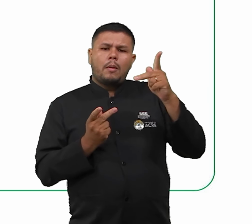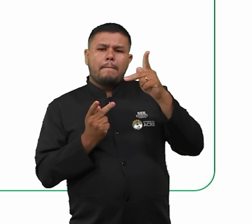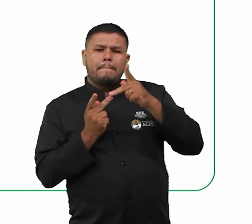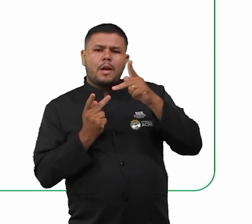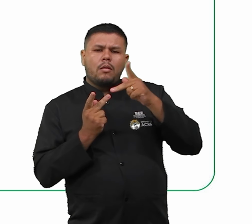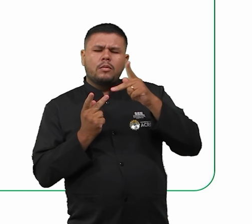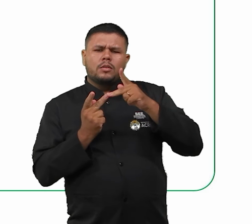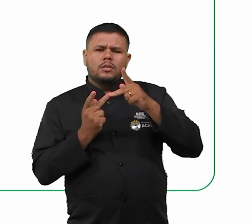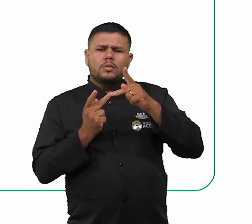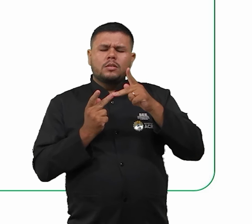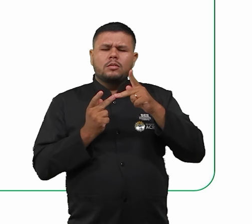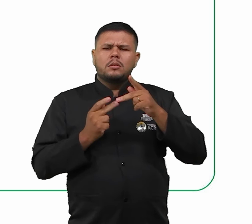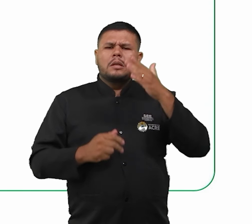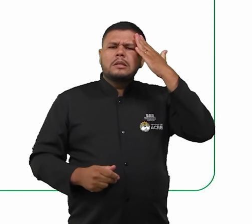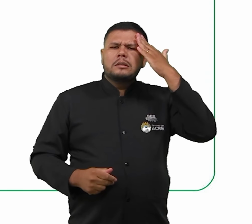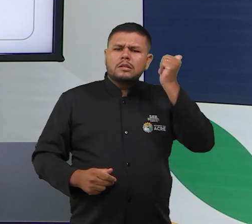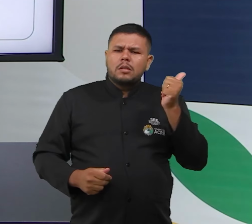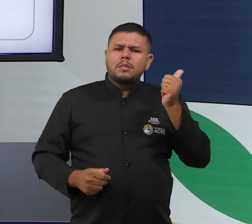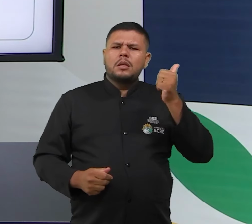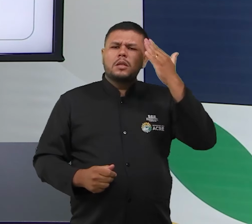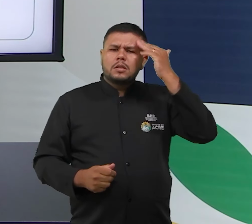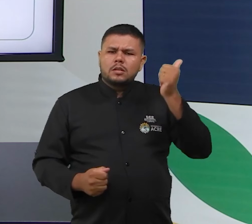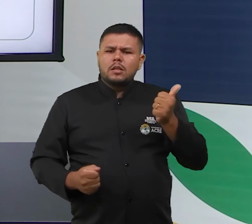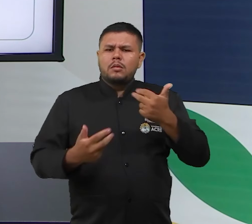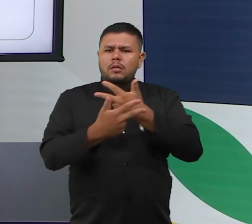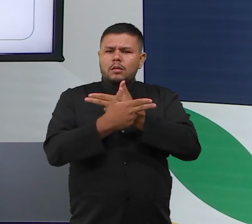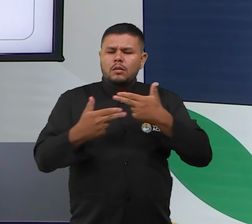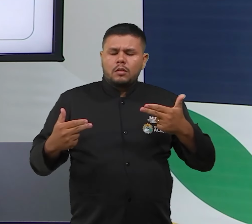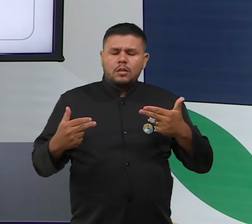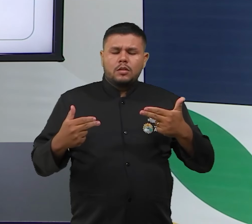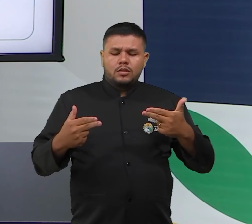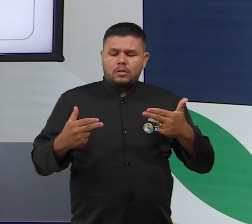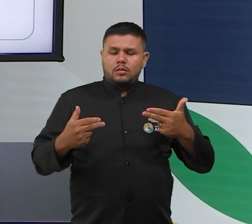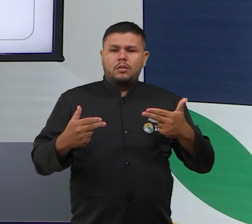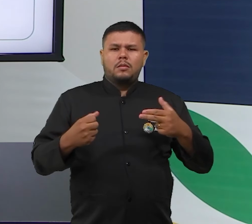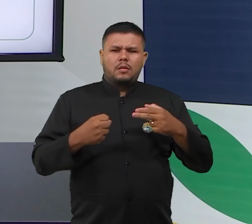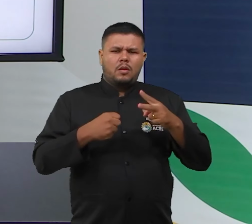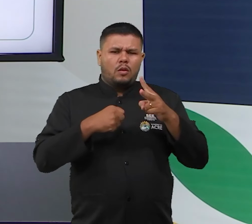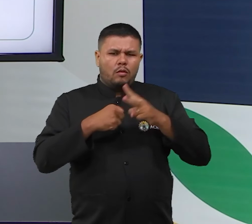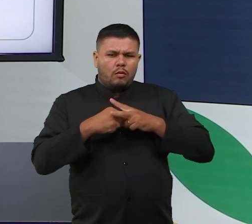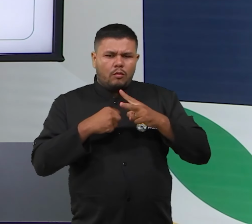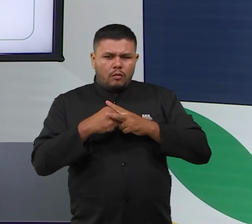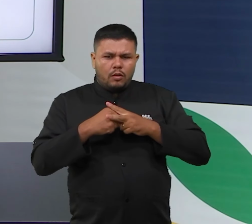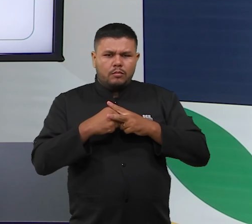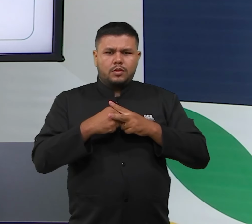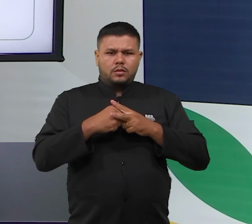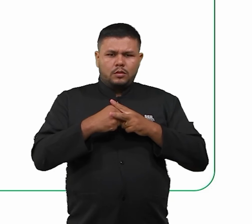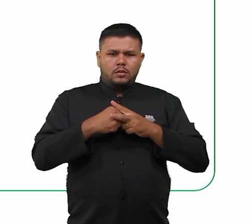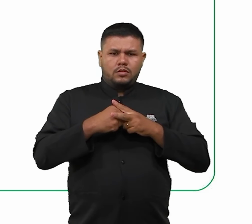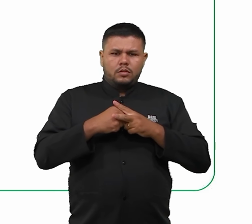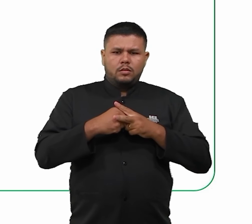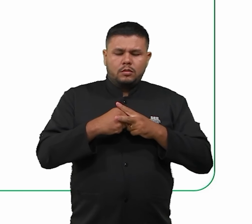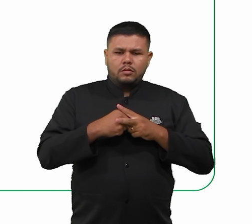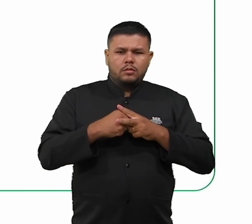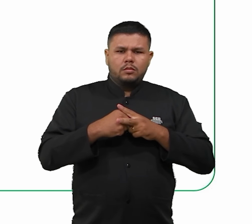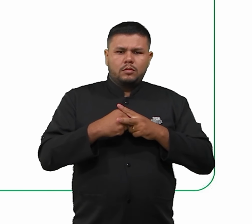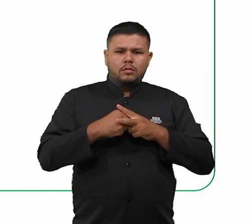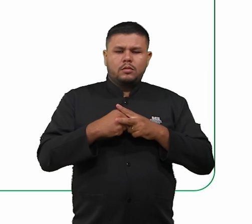Quem sabe, sabe algo. O verbo saber, ele não pede preposição, mas ele pede um complemento. Qual é o complemento